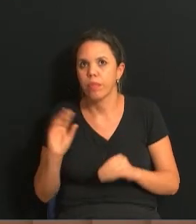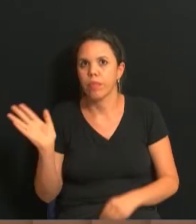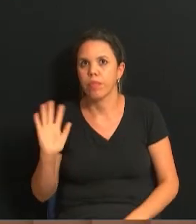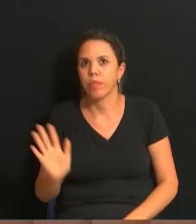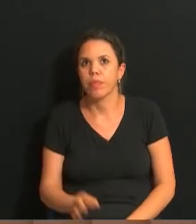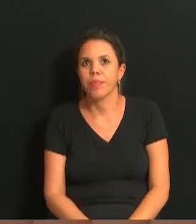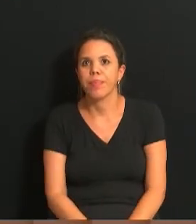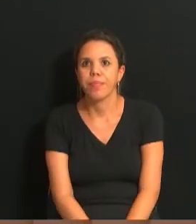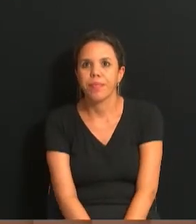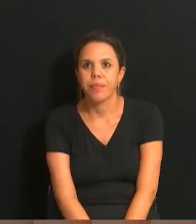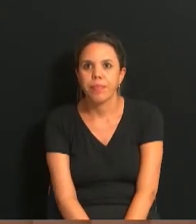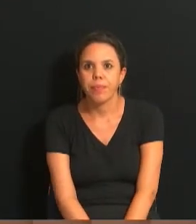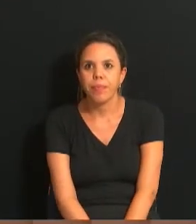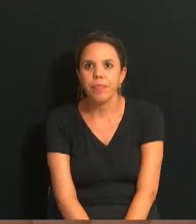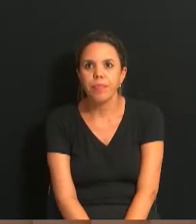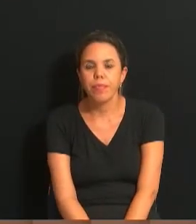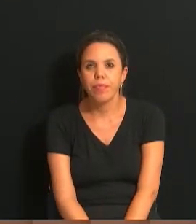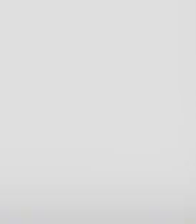amanhã.